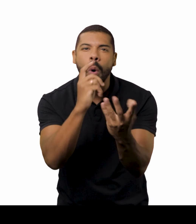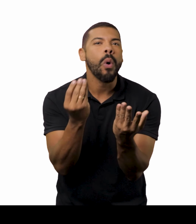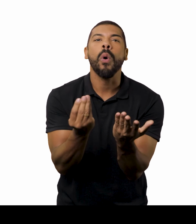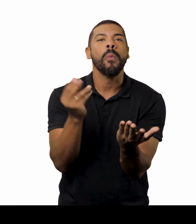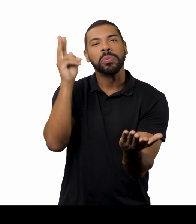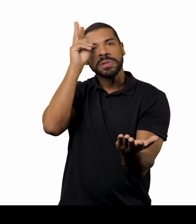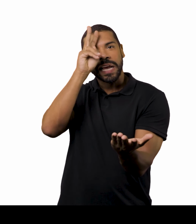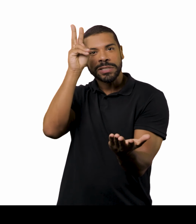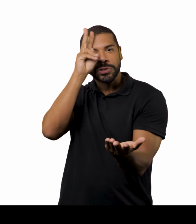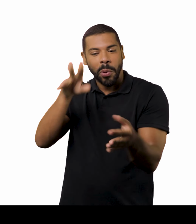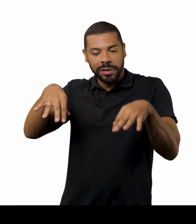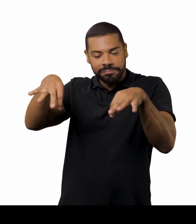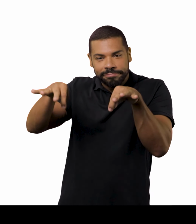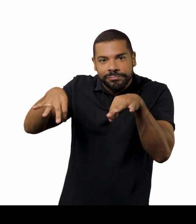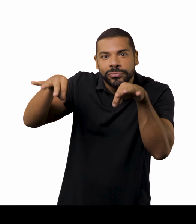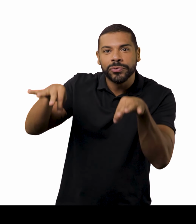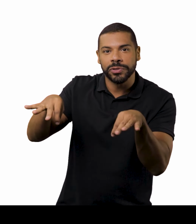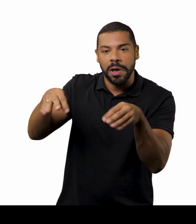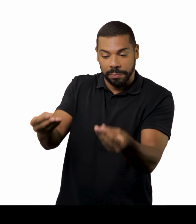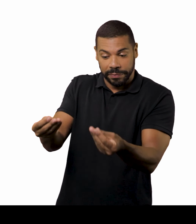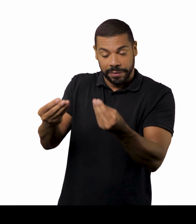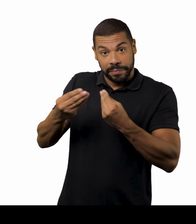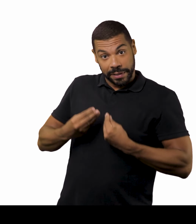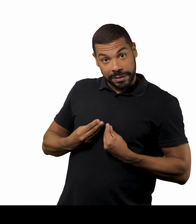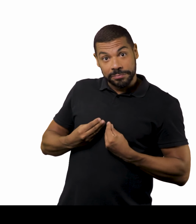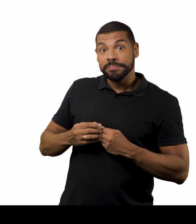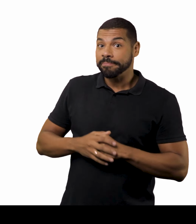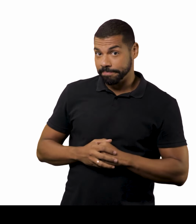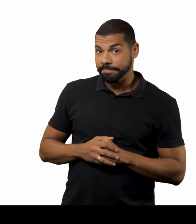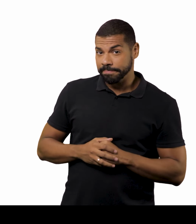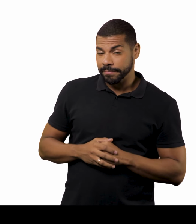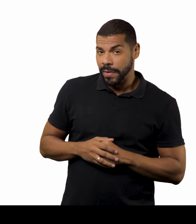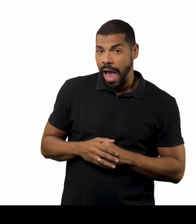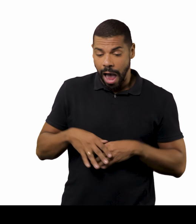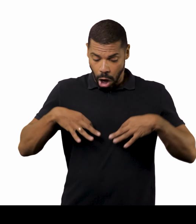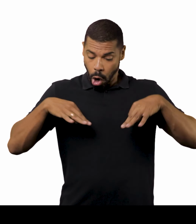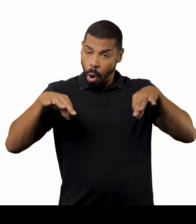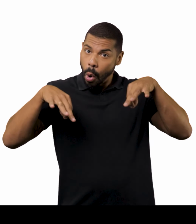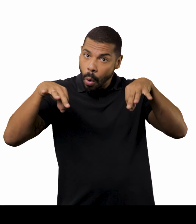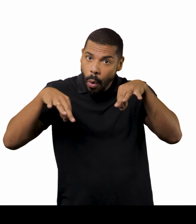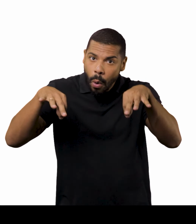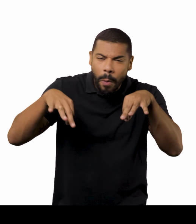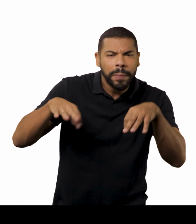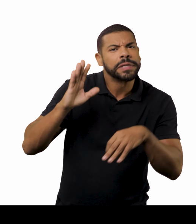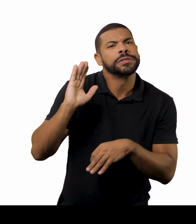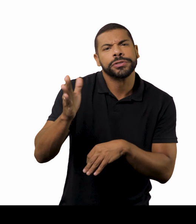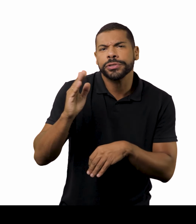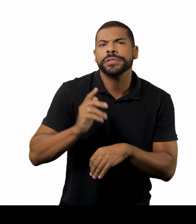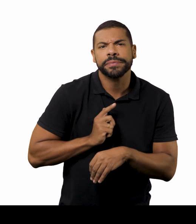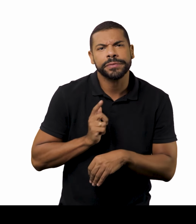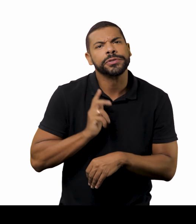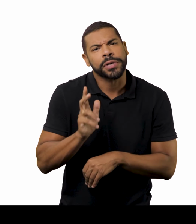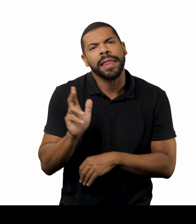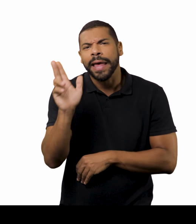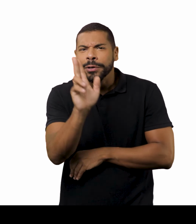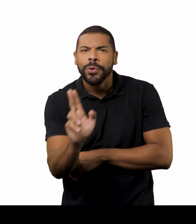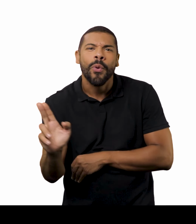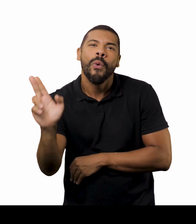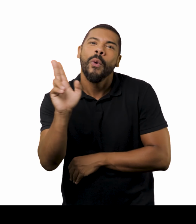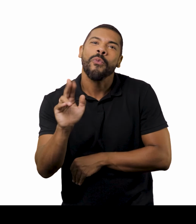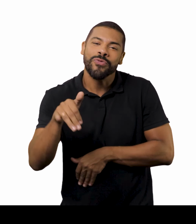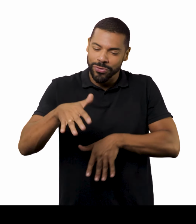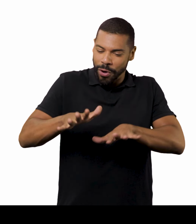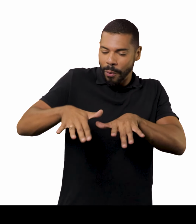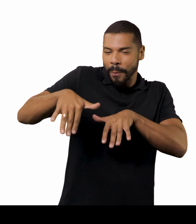a história mesmo, do tecido que eu recebo. A roupa, quando vem, que ela já teve um